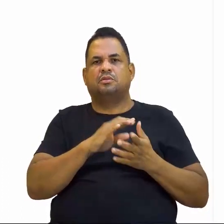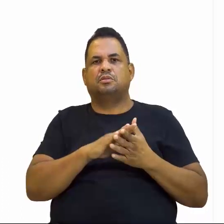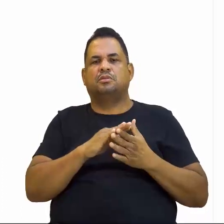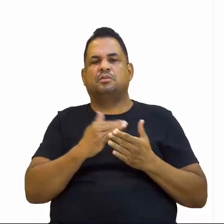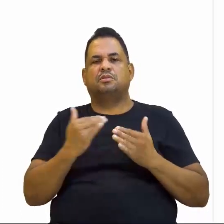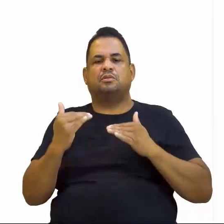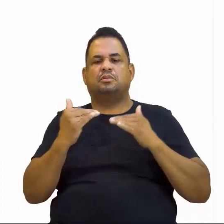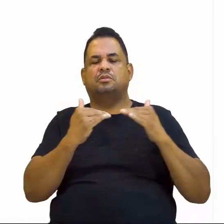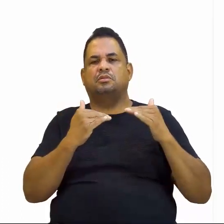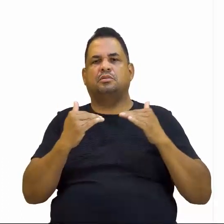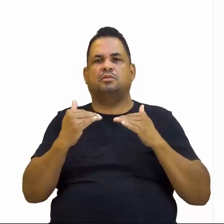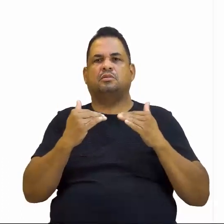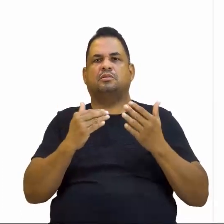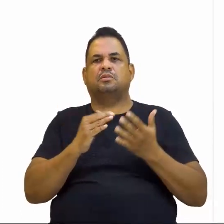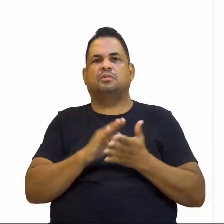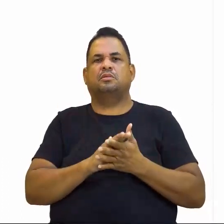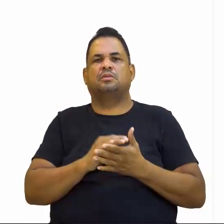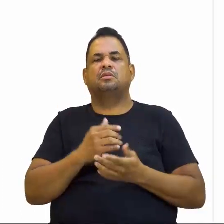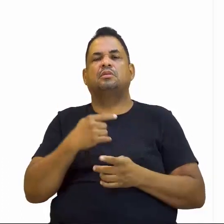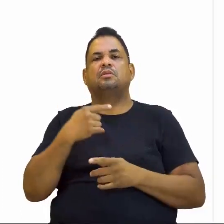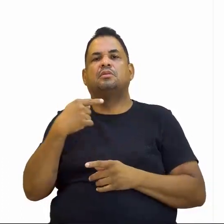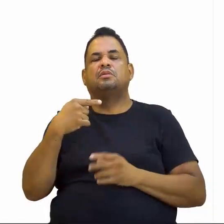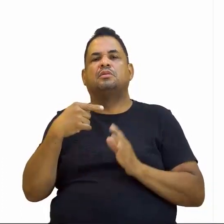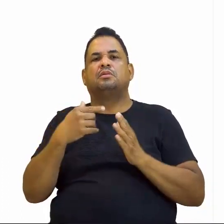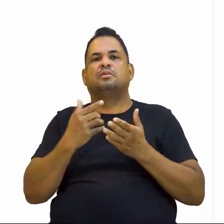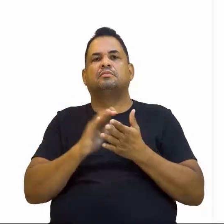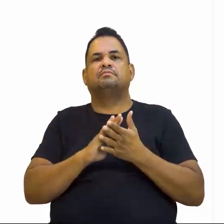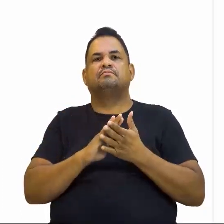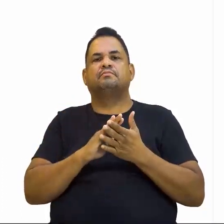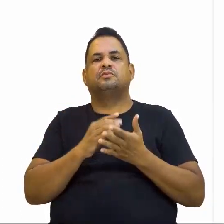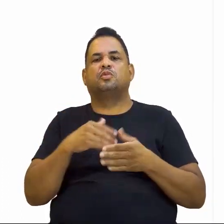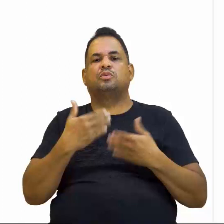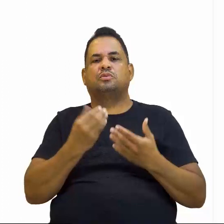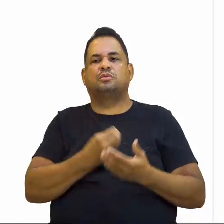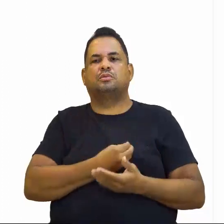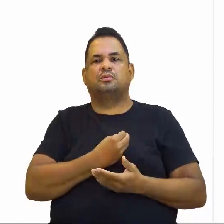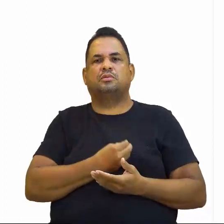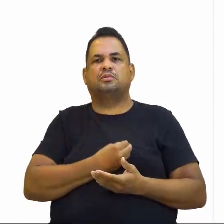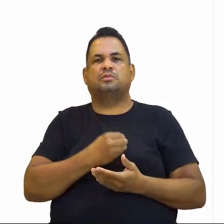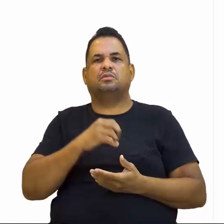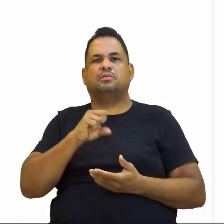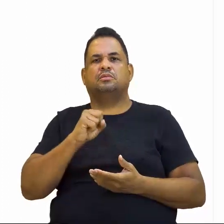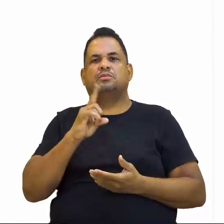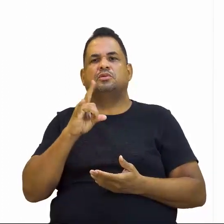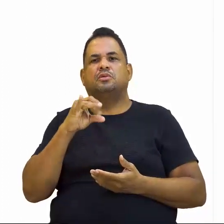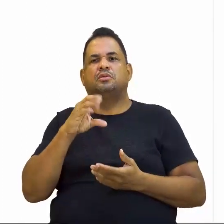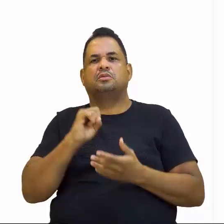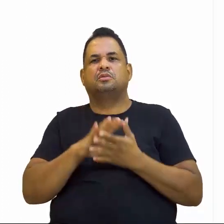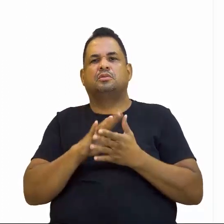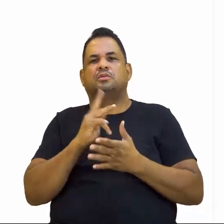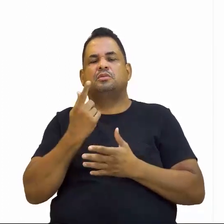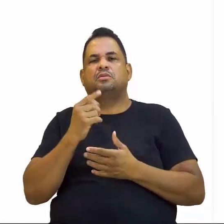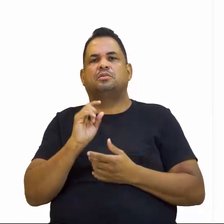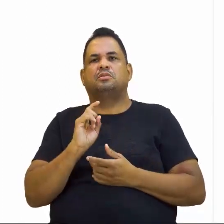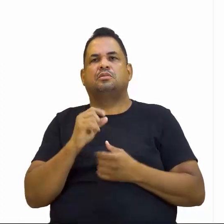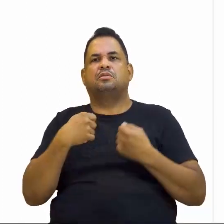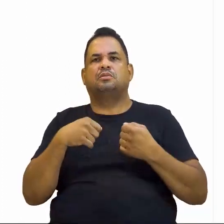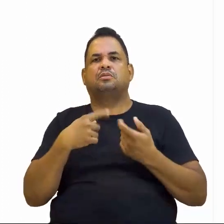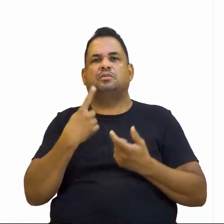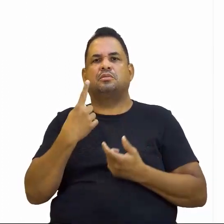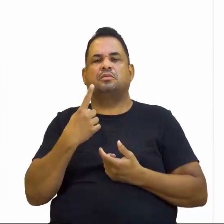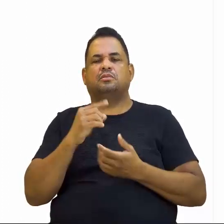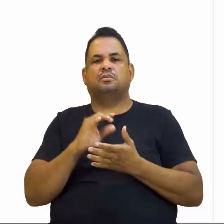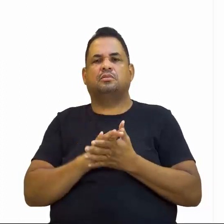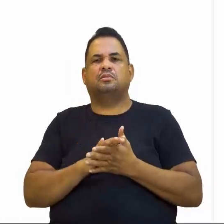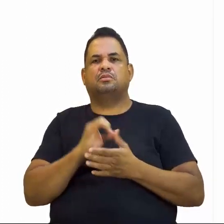a minha carga negativa. Então, aí, pela presença do sódio e do hidrogênio, eu preciso de apenas um íon